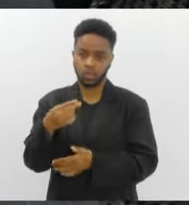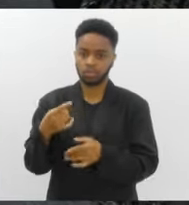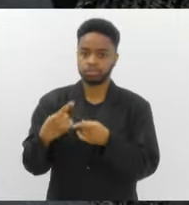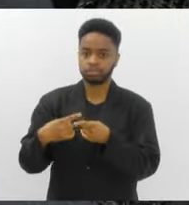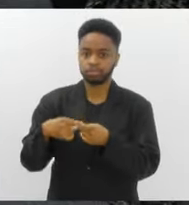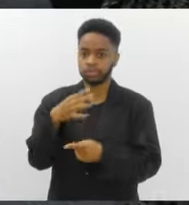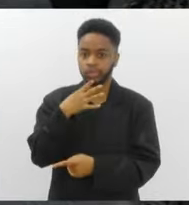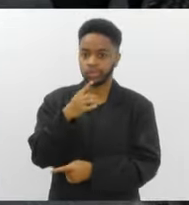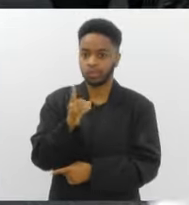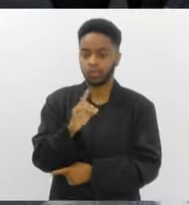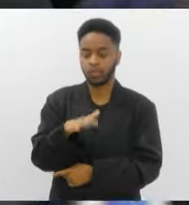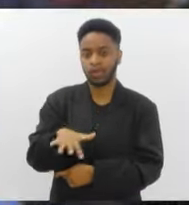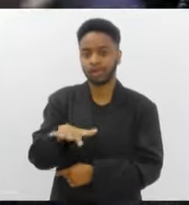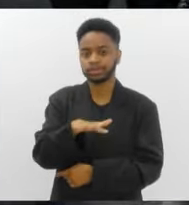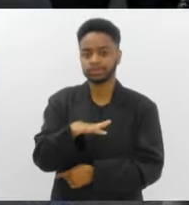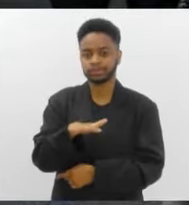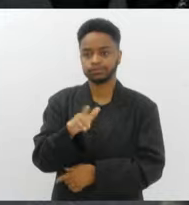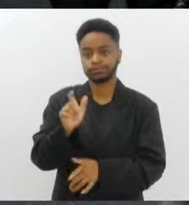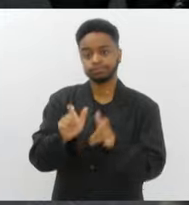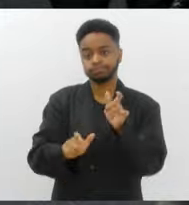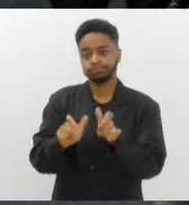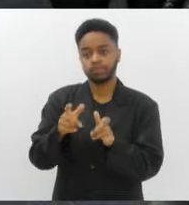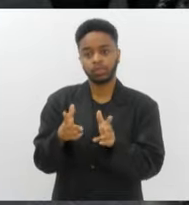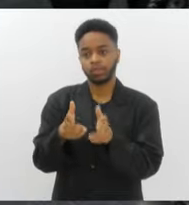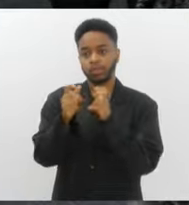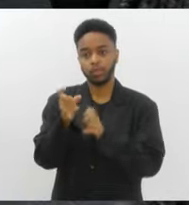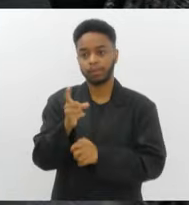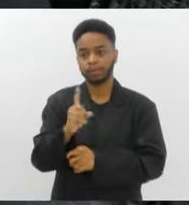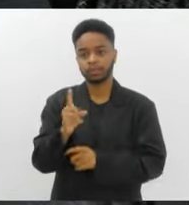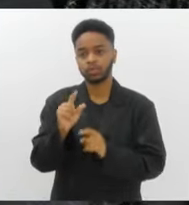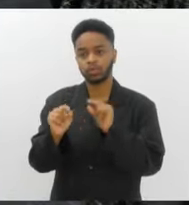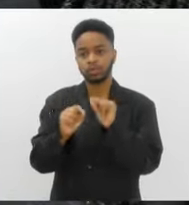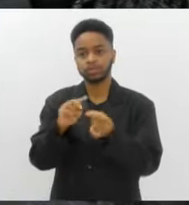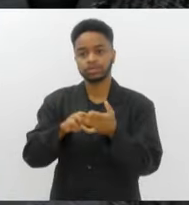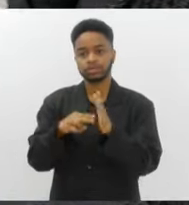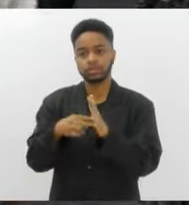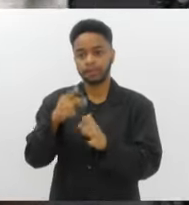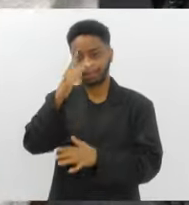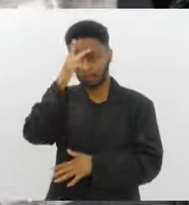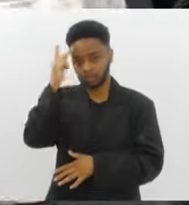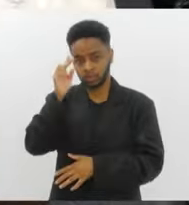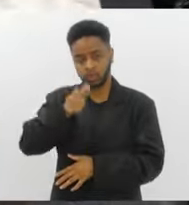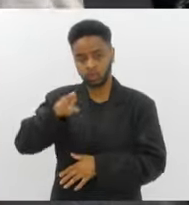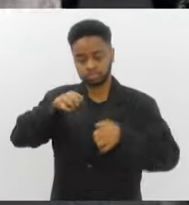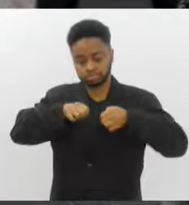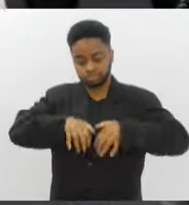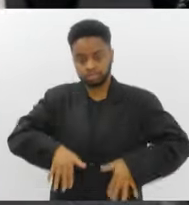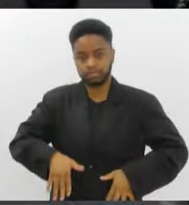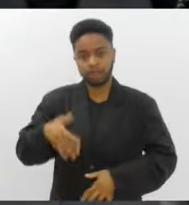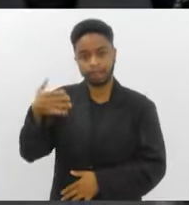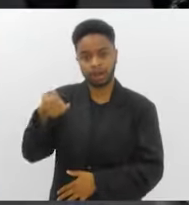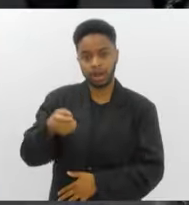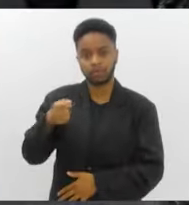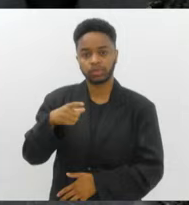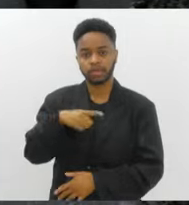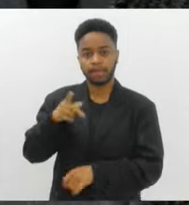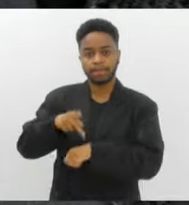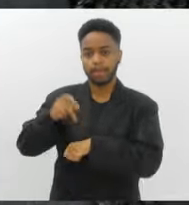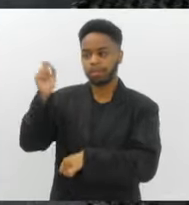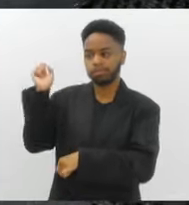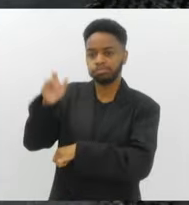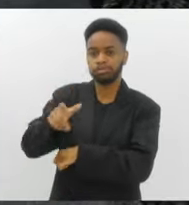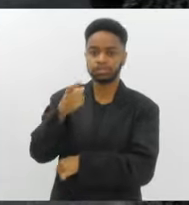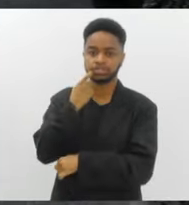desconhecimento, uma pessoa não percebe o que é uma pessoa estar toda vestida de branco receber uma pedrada numa